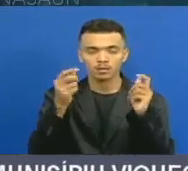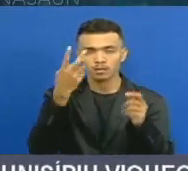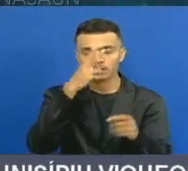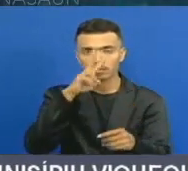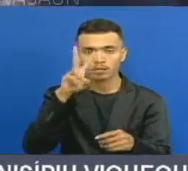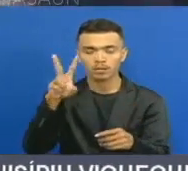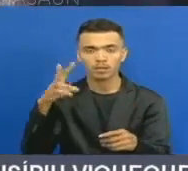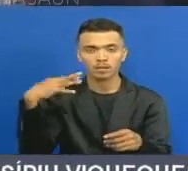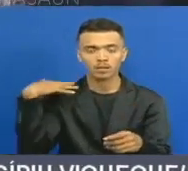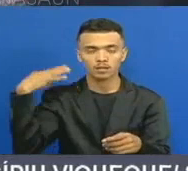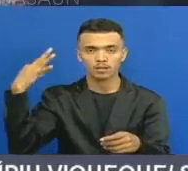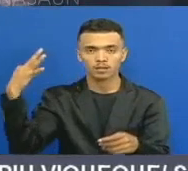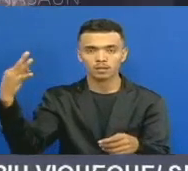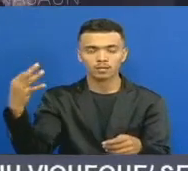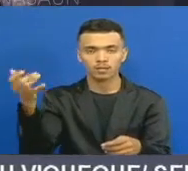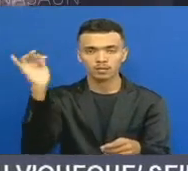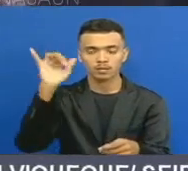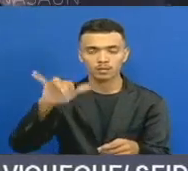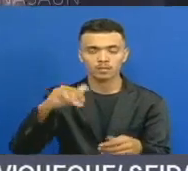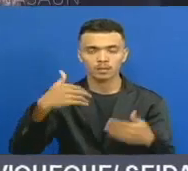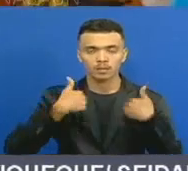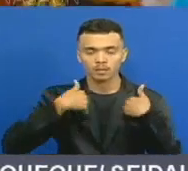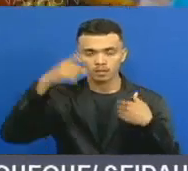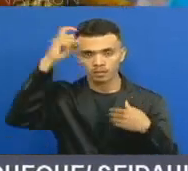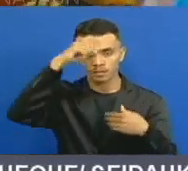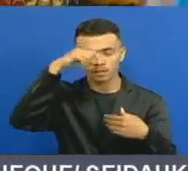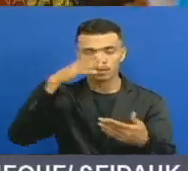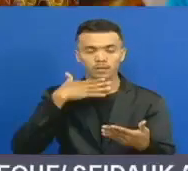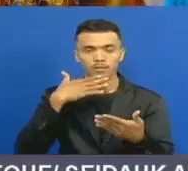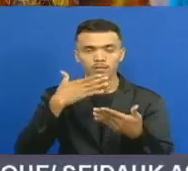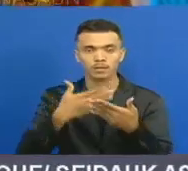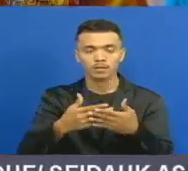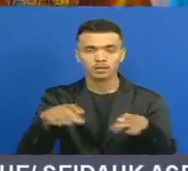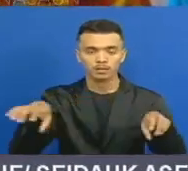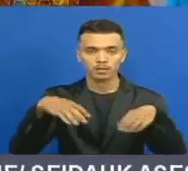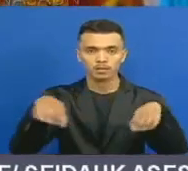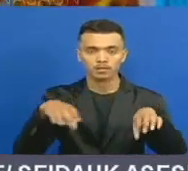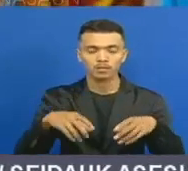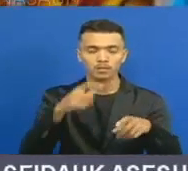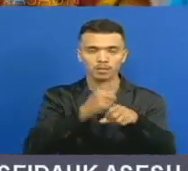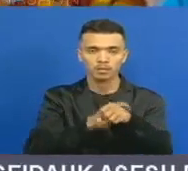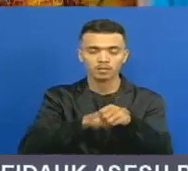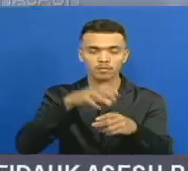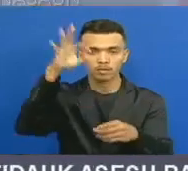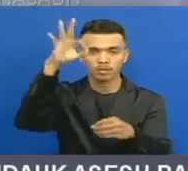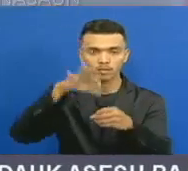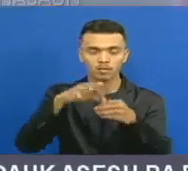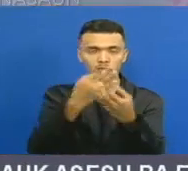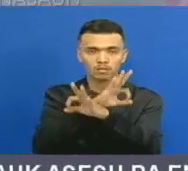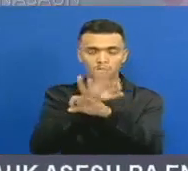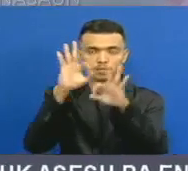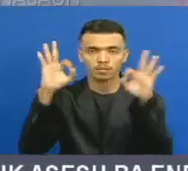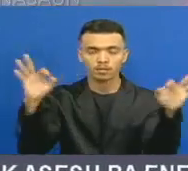identifica candidato sira nebe ia conhecimento dia pode relar o serviço e terreno durante a eleição Torremata. Tamane